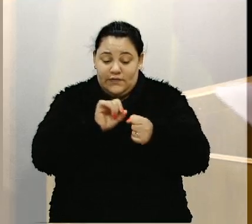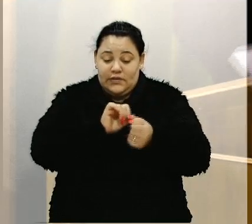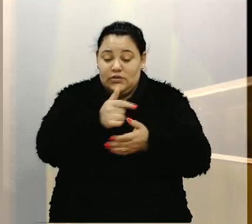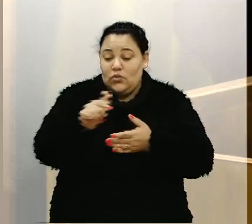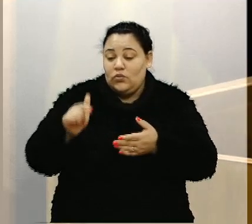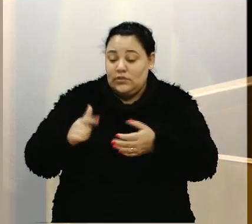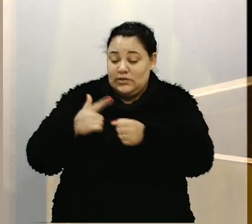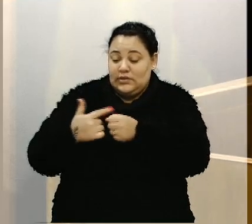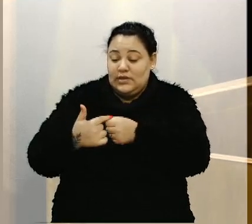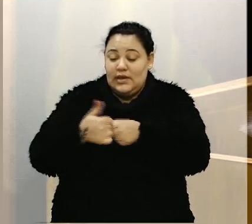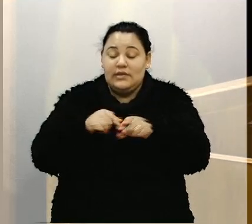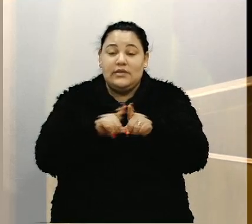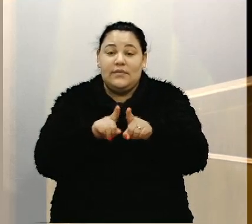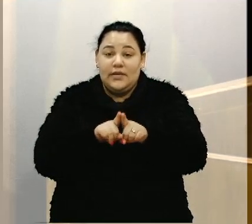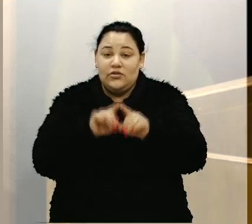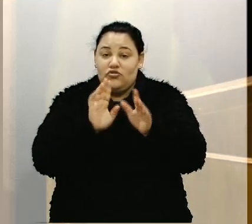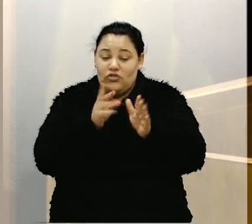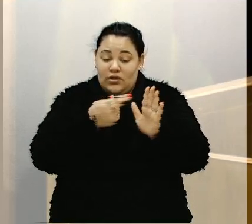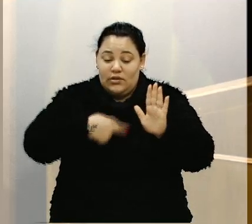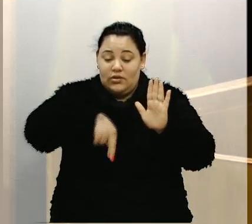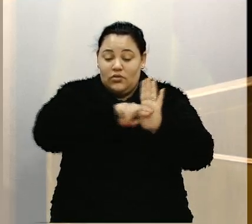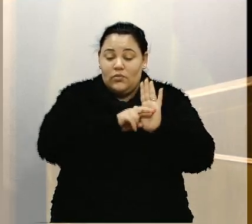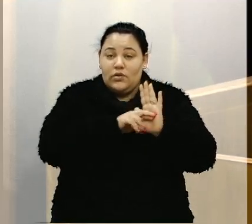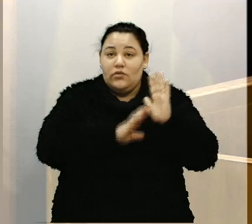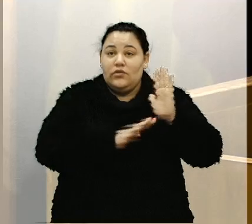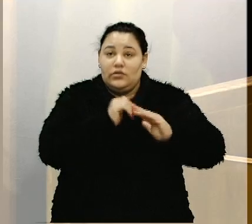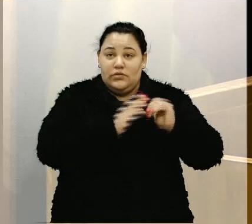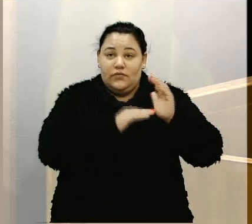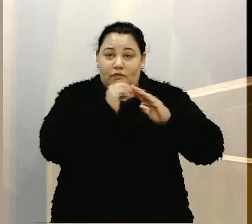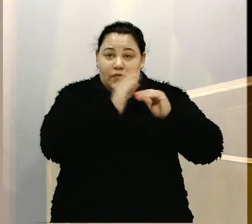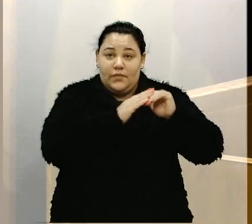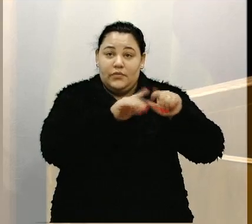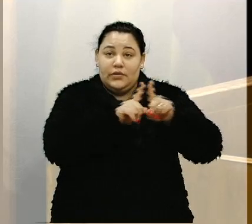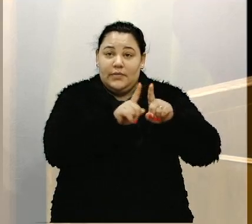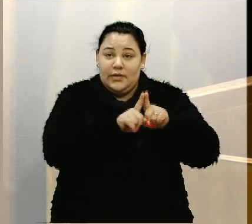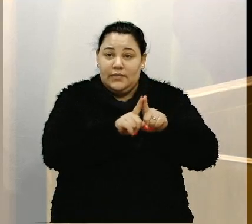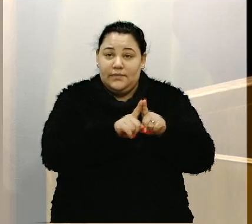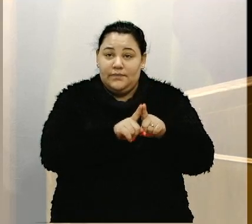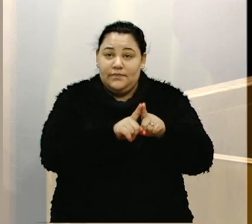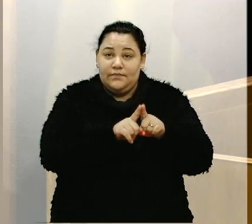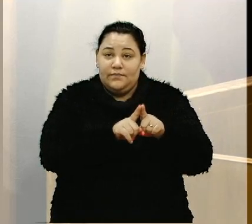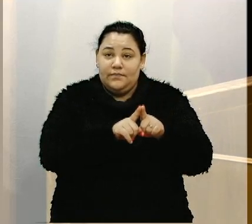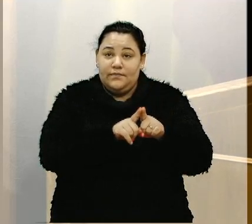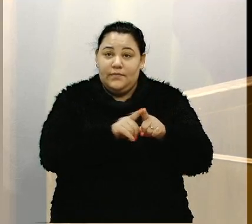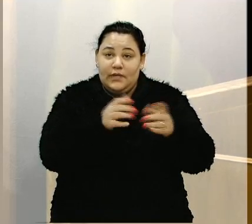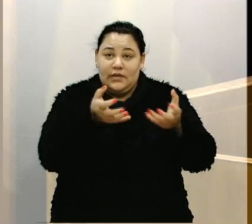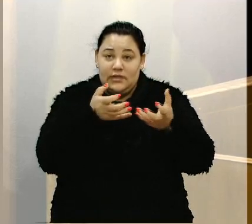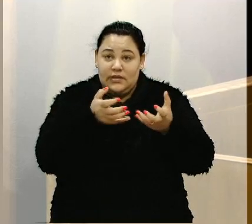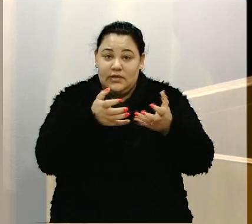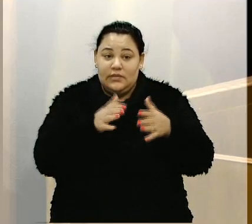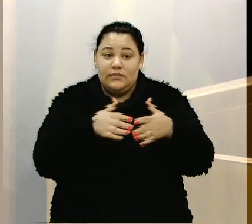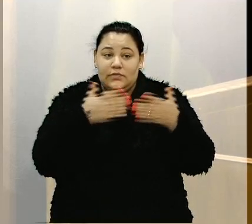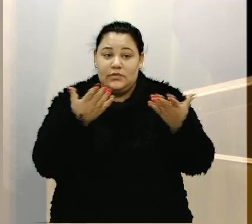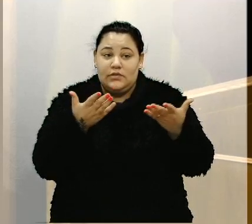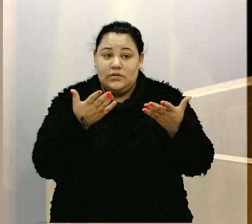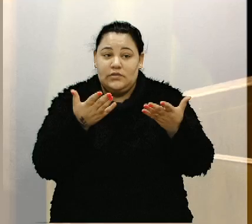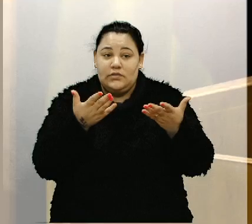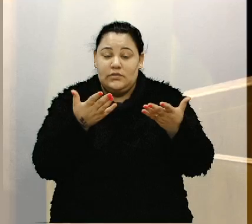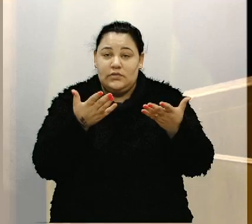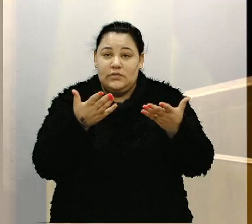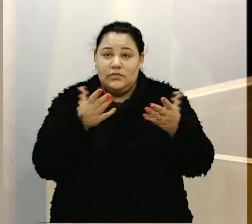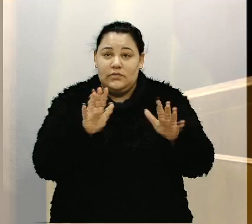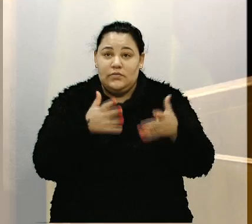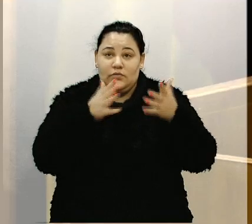americanas, acabaram se recuperando e desenvolvendo. Buscamos, então, incentivar o intercâmbio cultural,